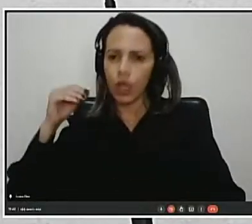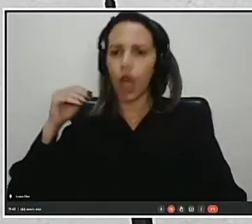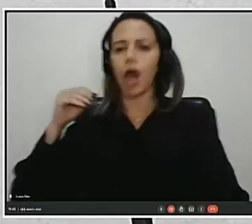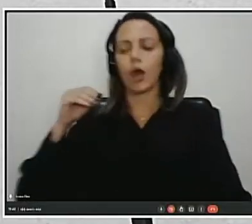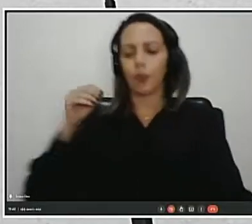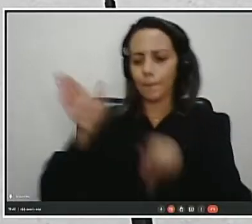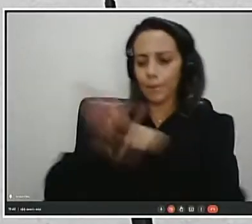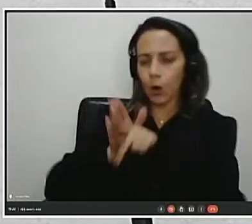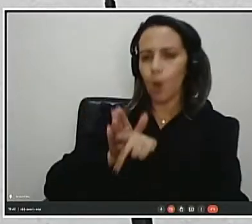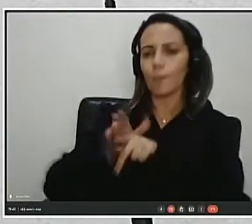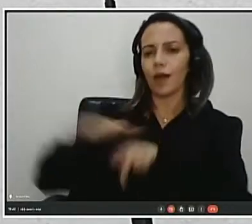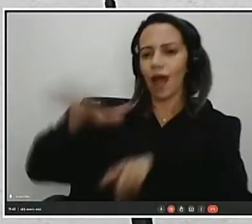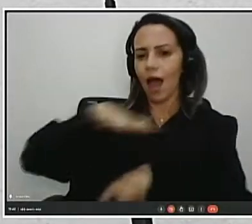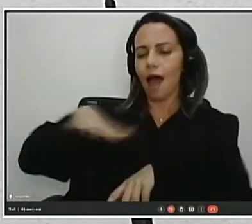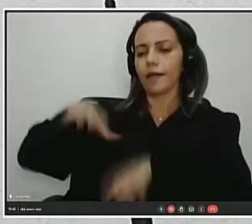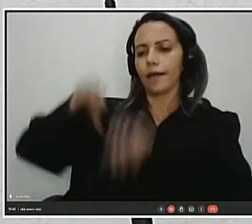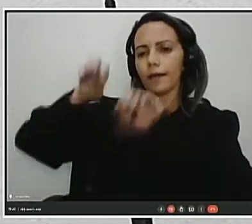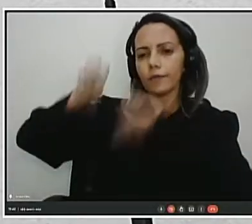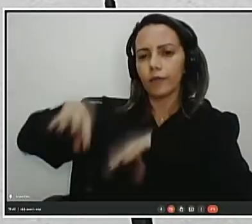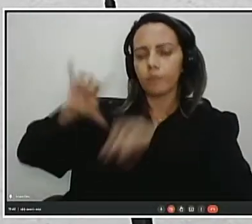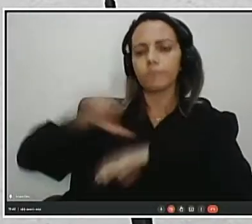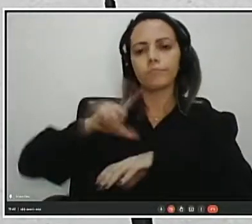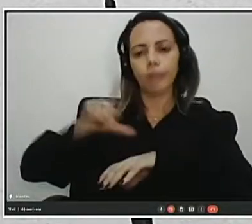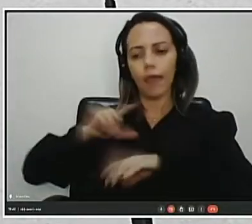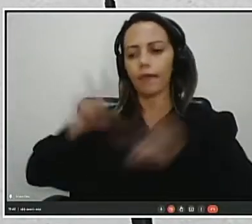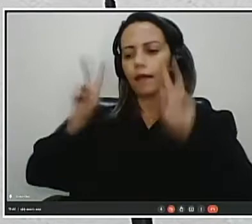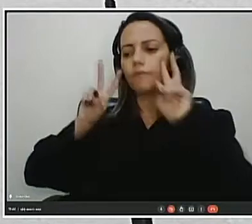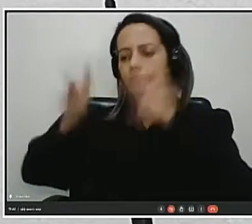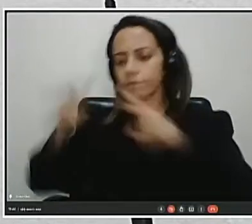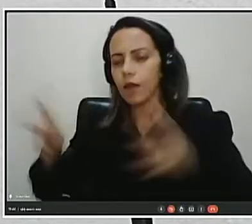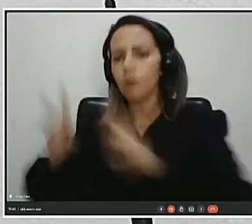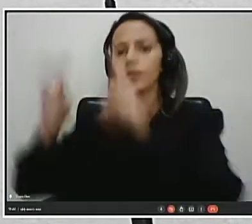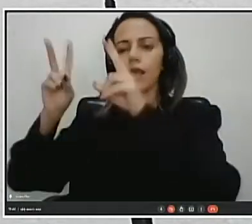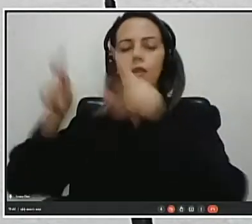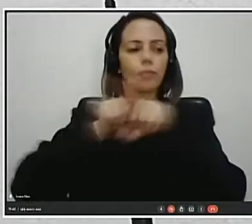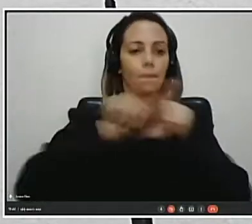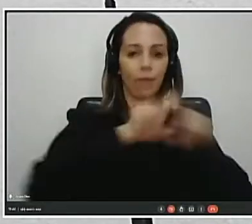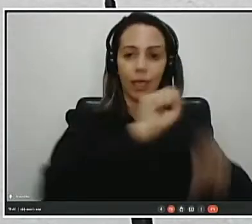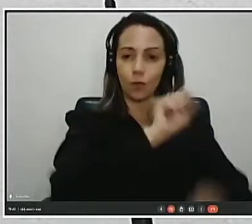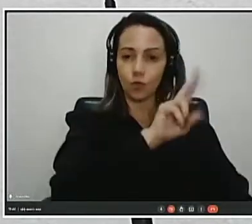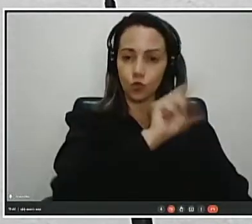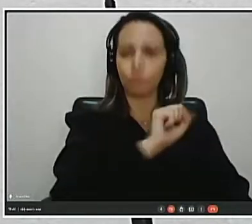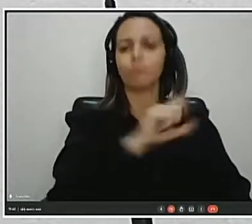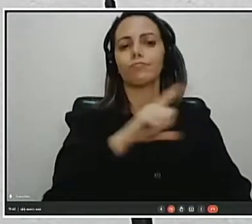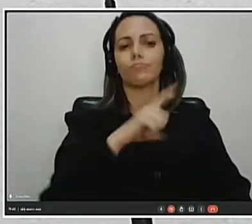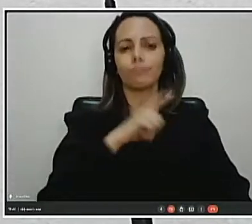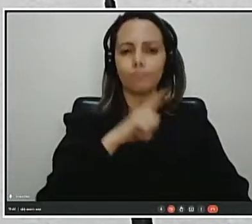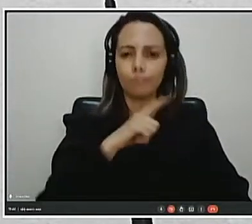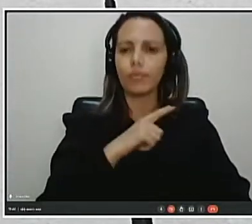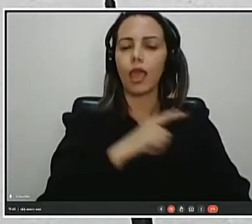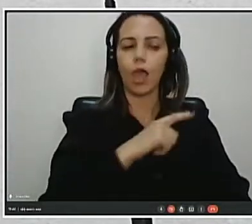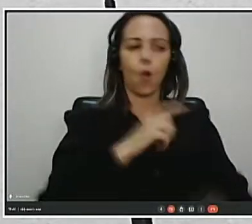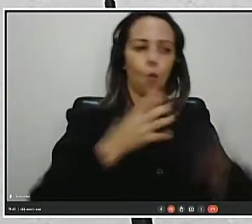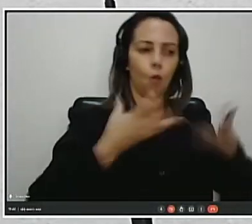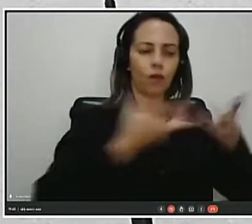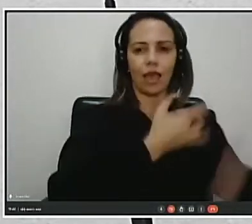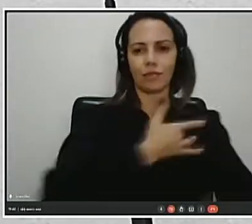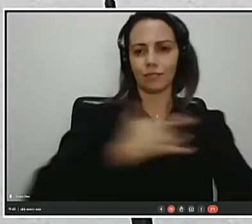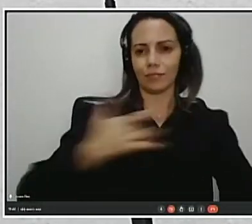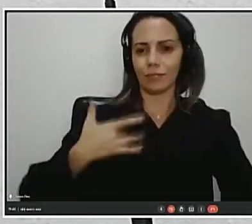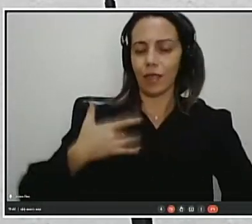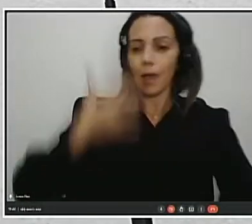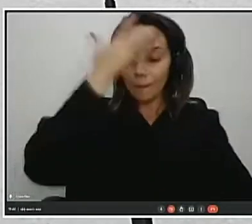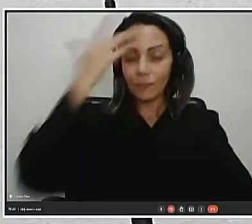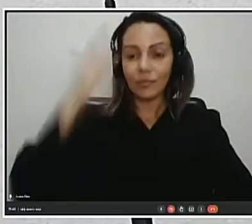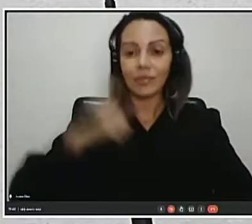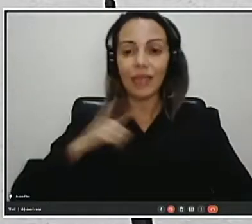um SUS fortalecido, para que as pessoas tenham o que comer, consigam pagar gás, luz, água, ter um teto para